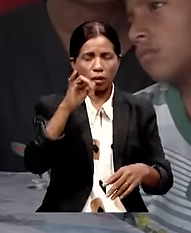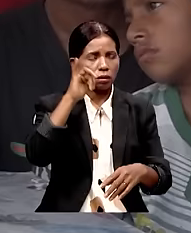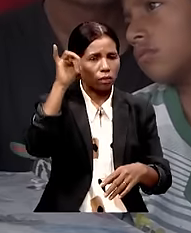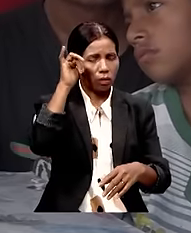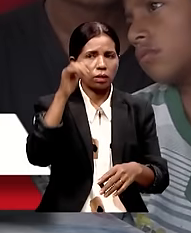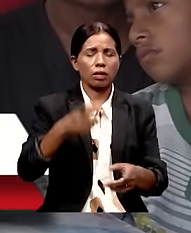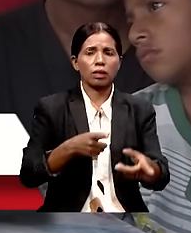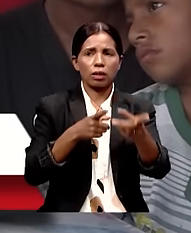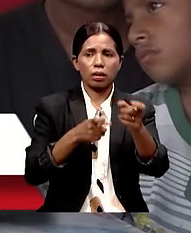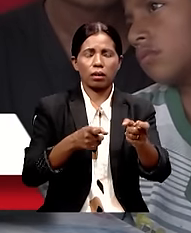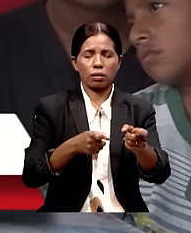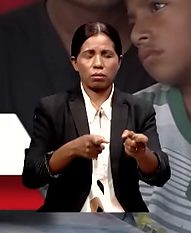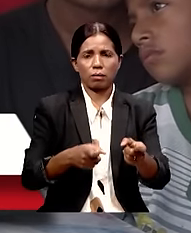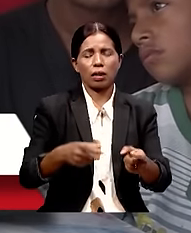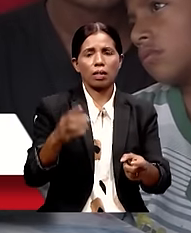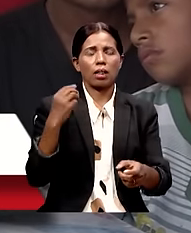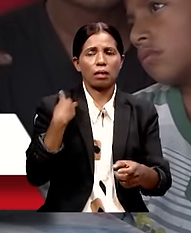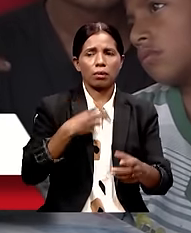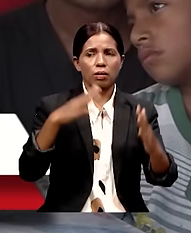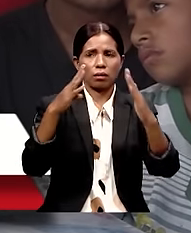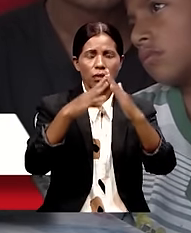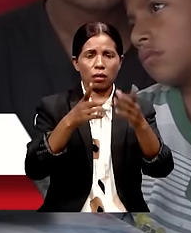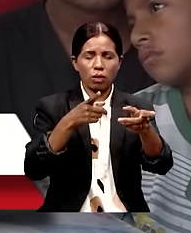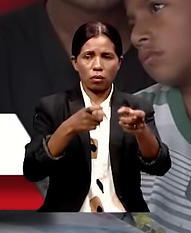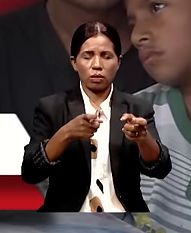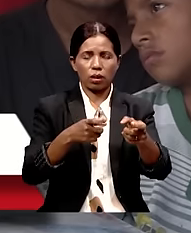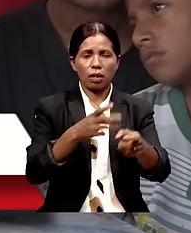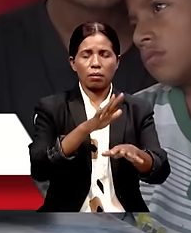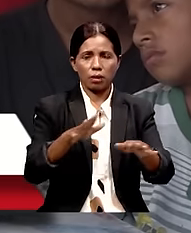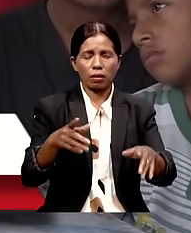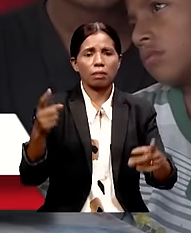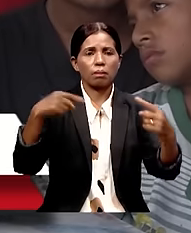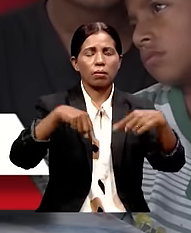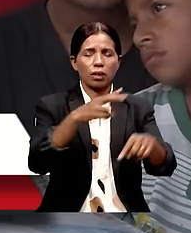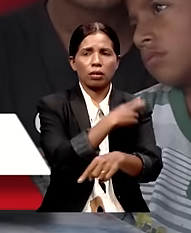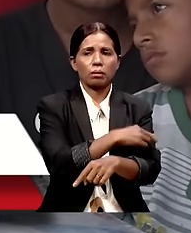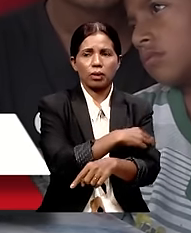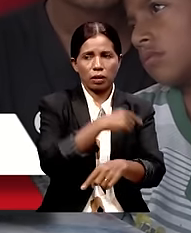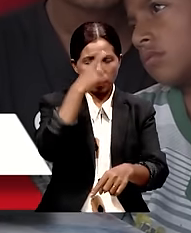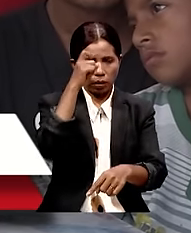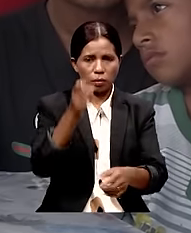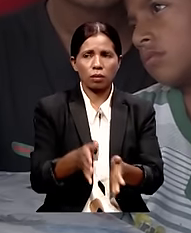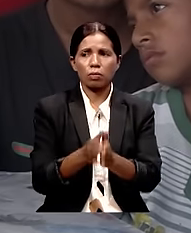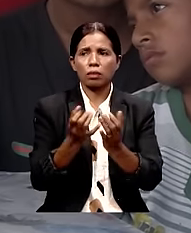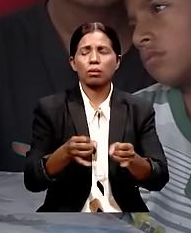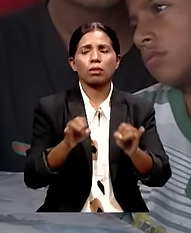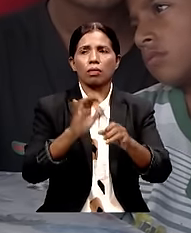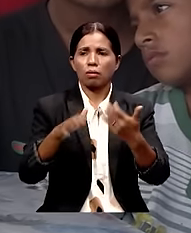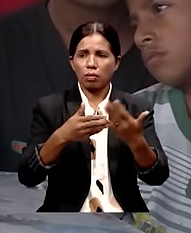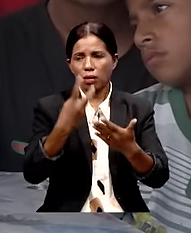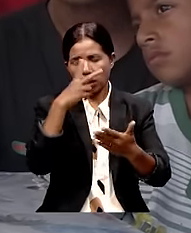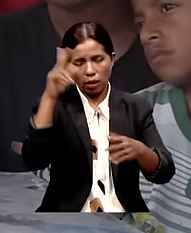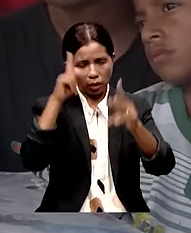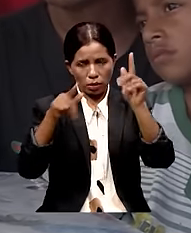tiru gas bai ho mulara i kon labar ne to hospital tamane husu ba institusan ho to hare kasu siransa